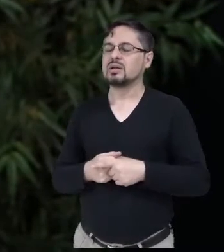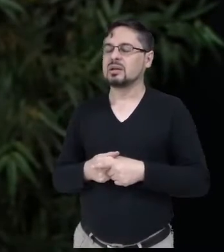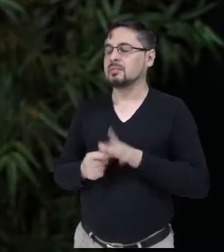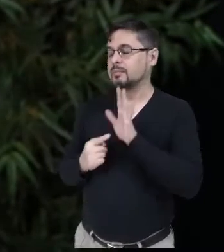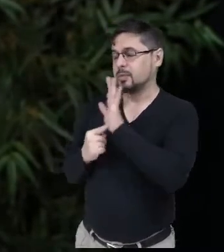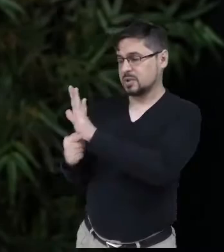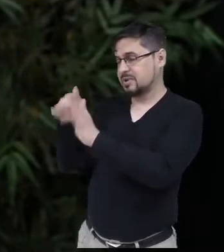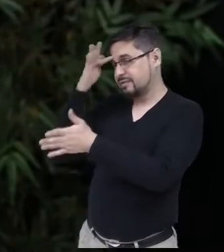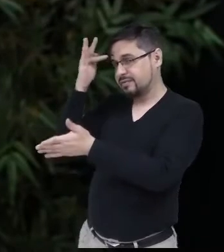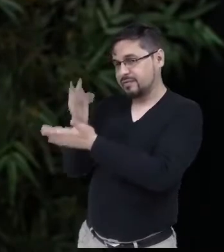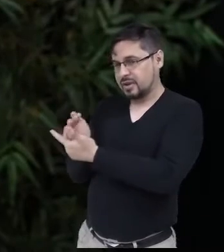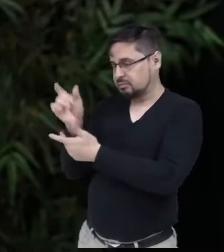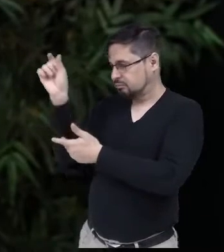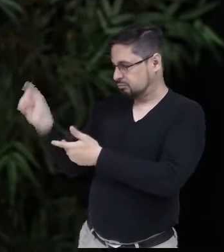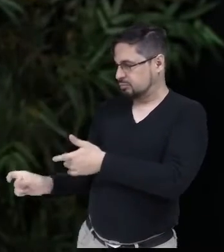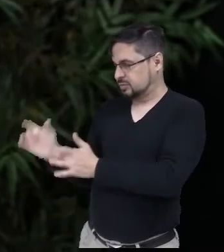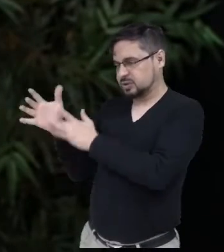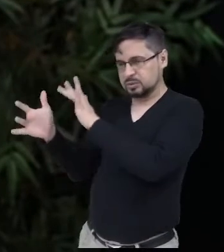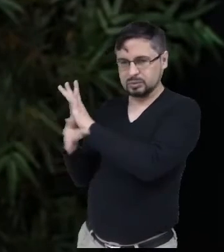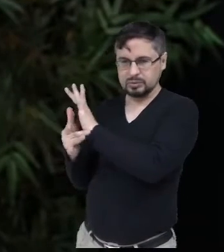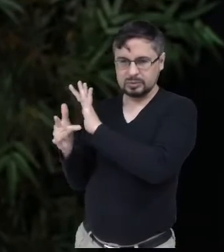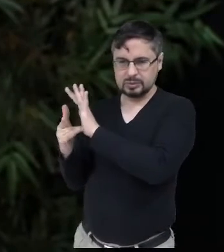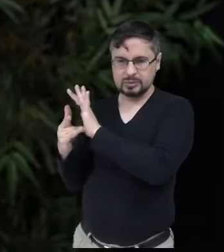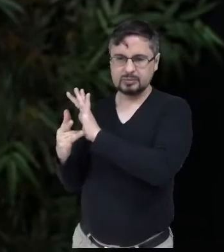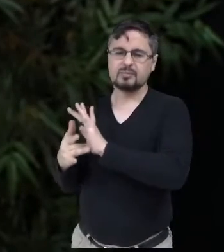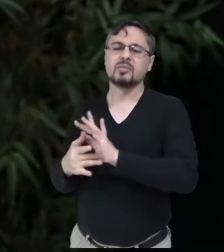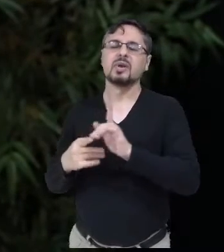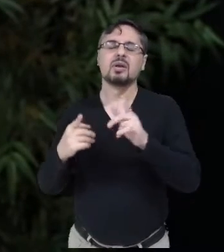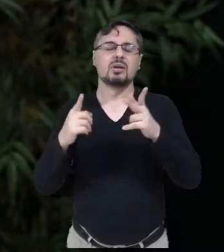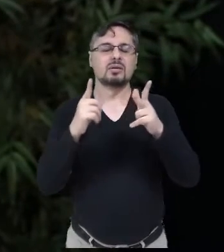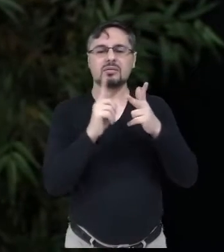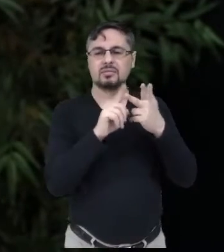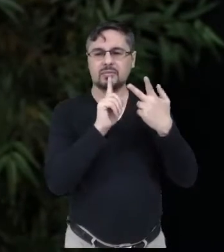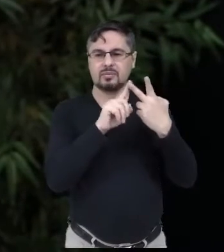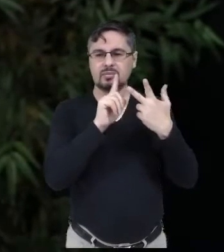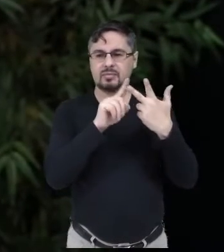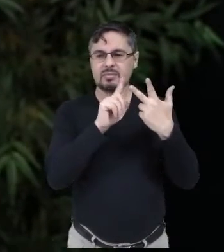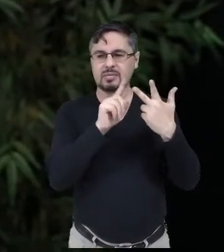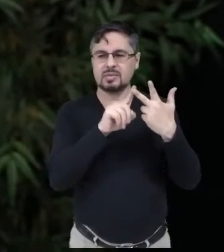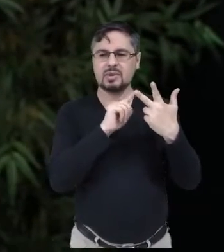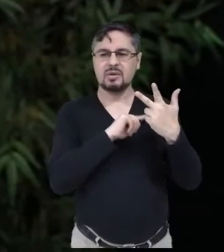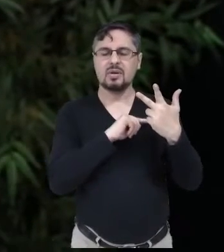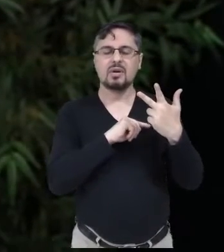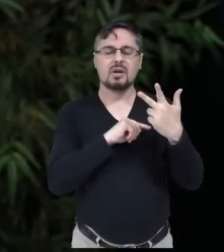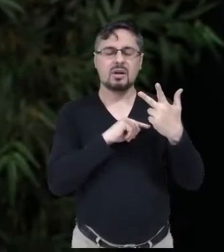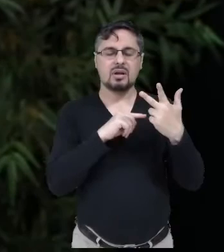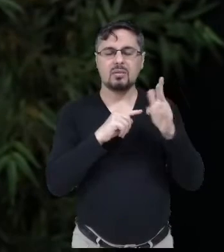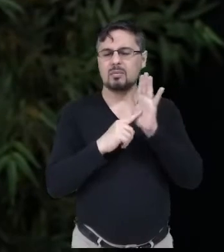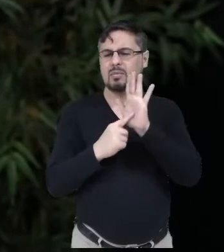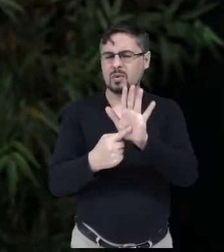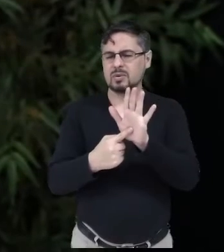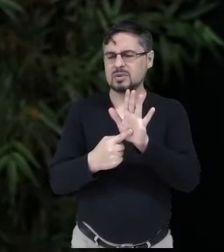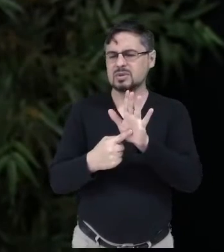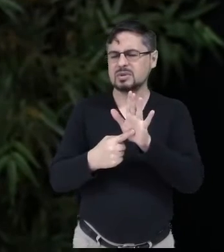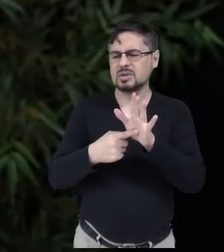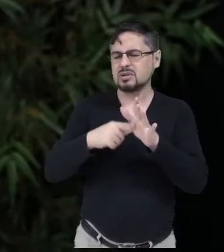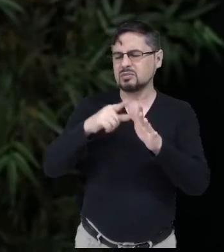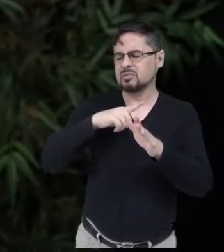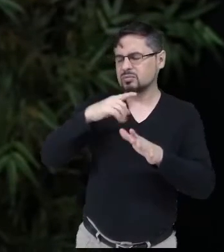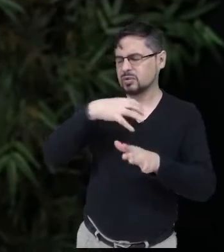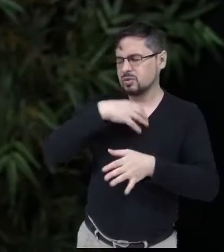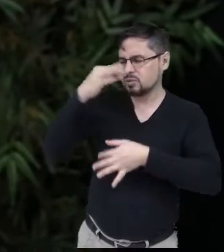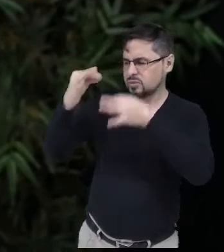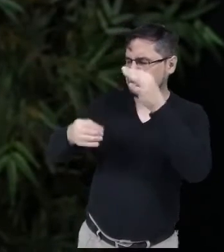Terceiro, as suas palavras revelam o seu próprio senso de indignidade perante o Senhor. Essas três coisas